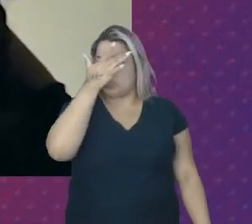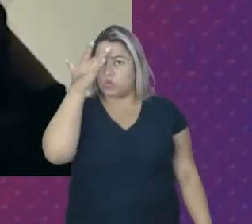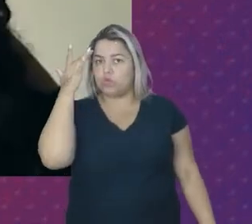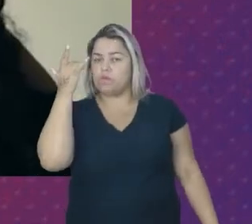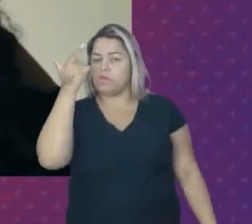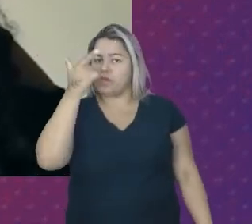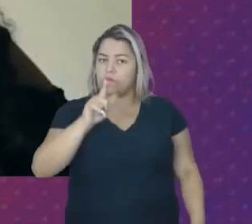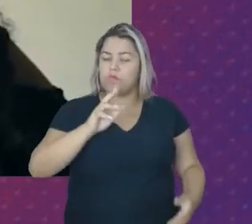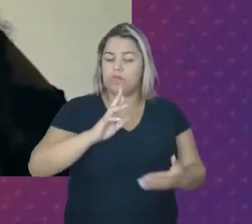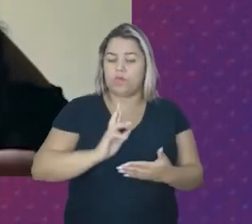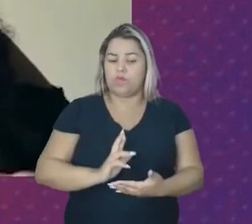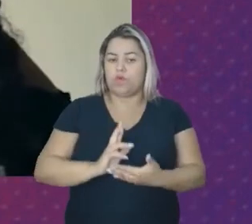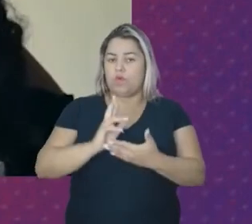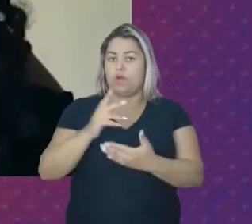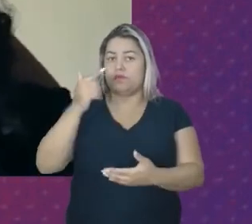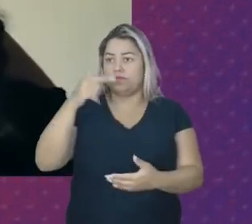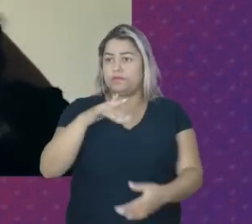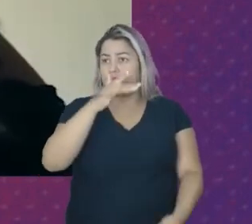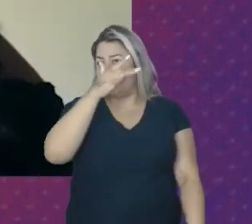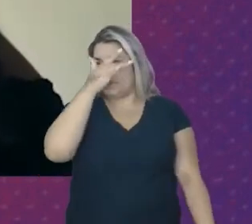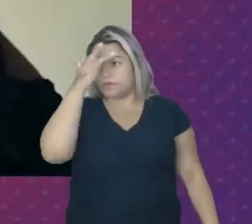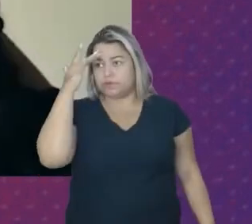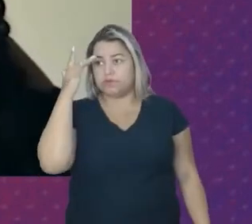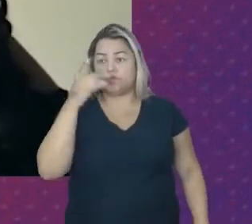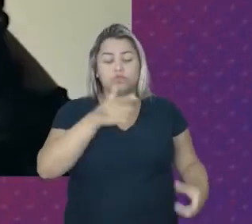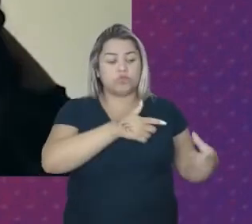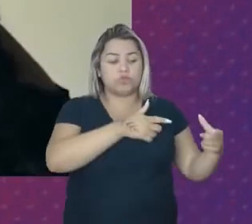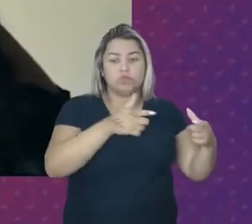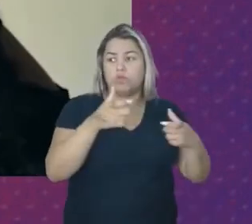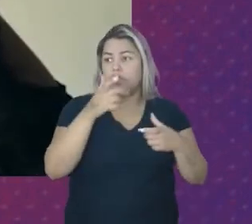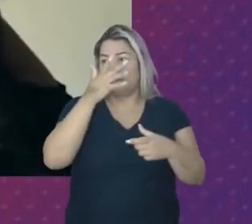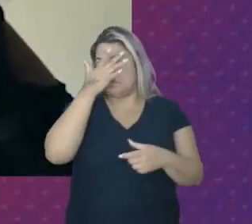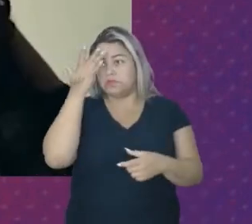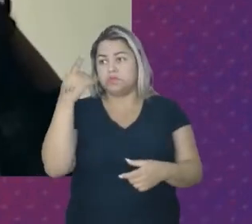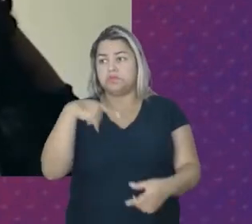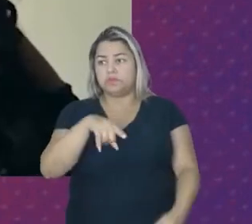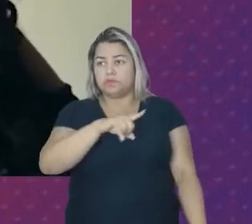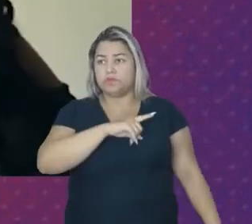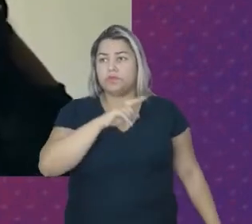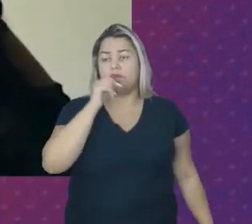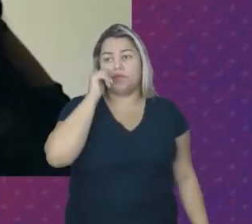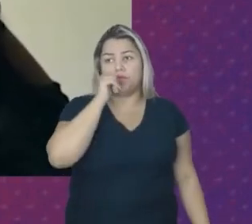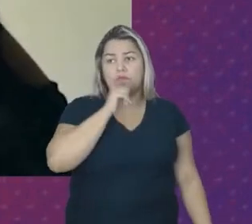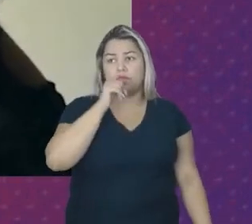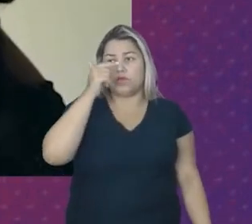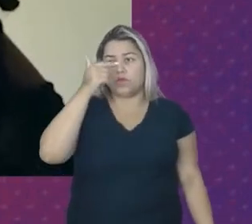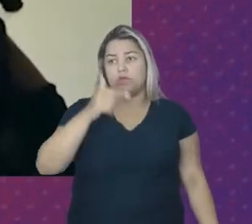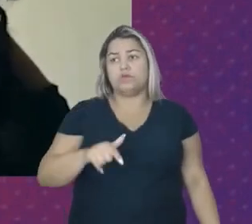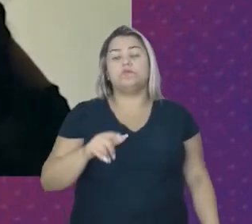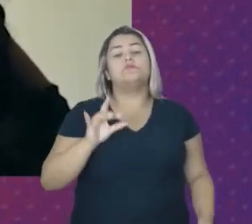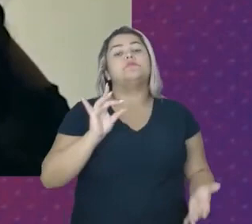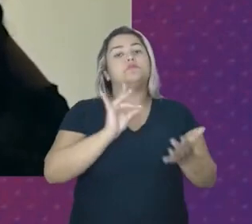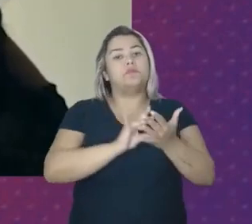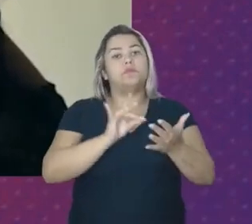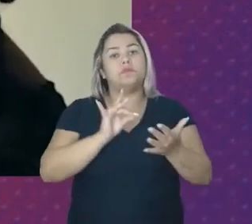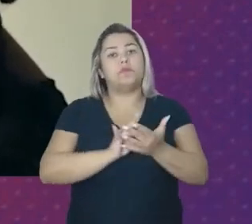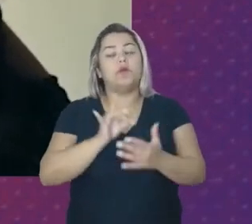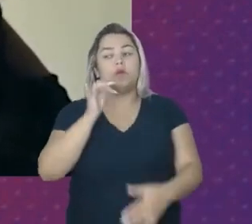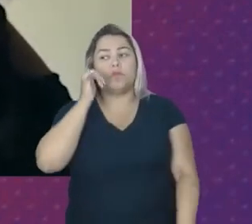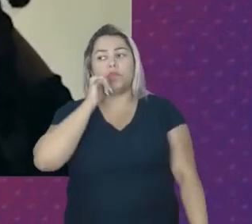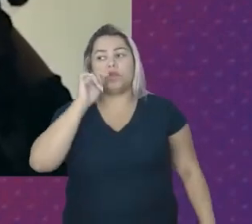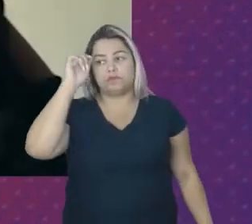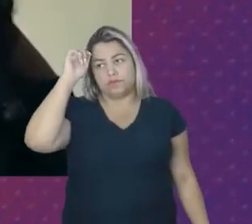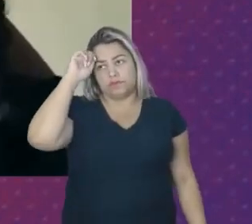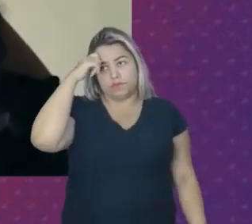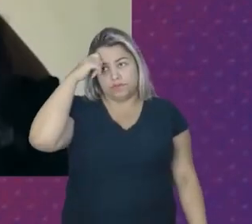conseguem representar outras pessoas ocupem esse espaço. Se nós, mulheres, podemos e faremos isso, com certeza, principalmente as mulheres do PT.